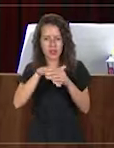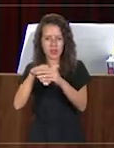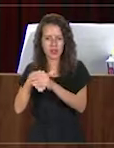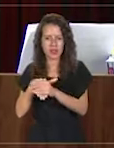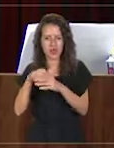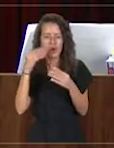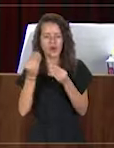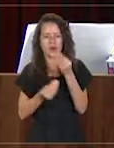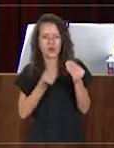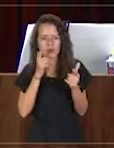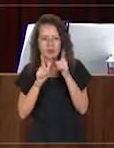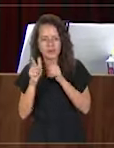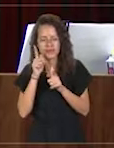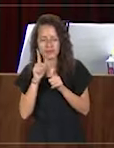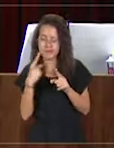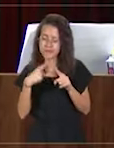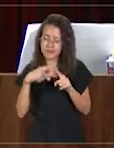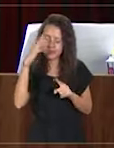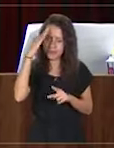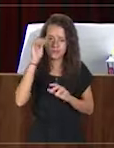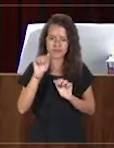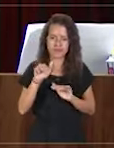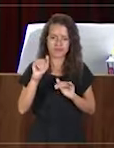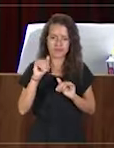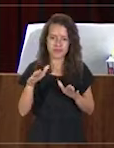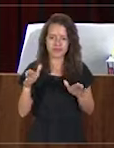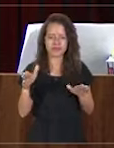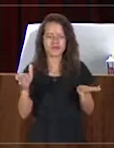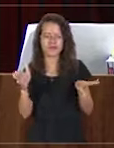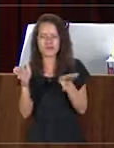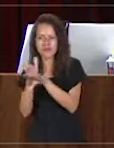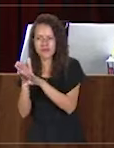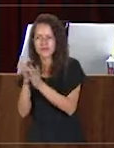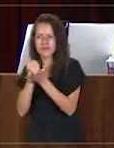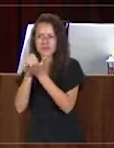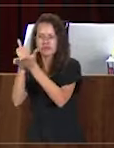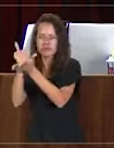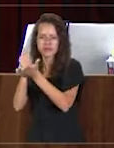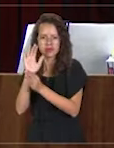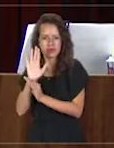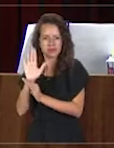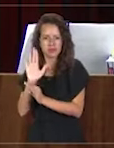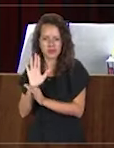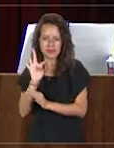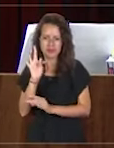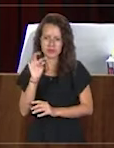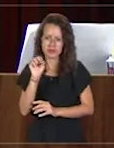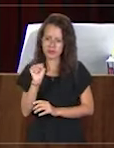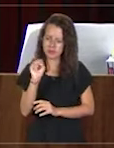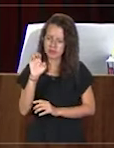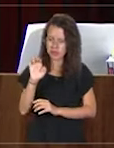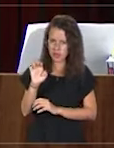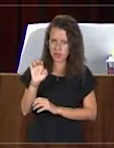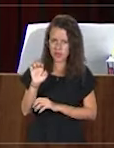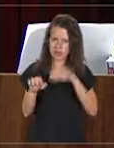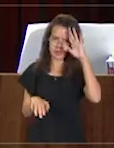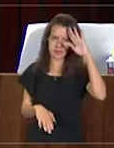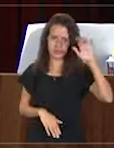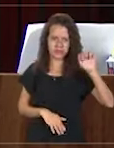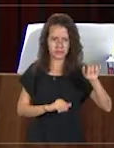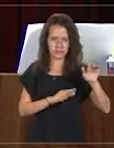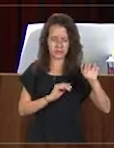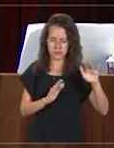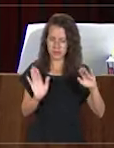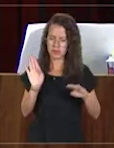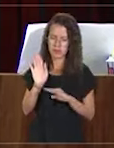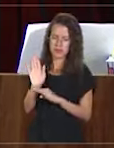das Forças Armadas, e as Forças Armadas sempre colaboraram com o Tribunal Superior Eleitoral e com a